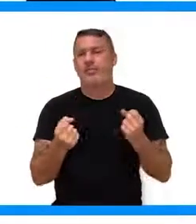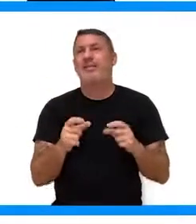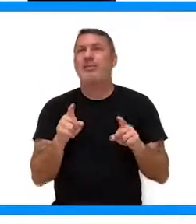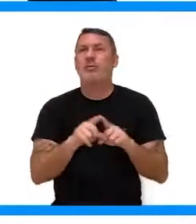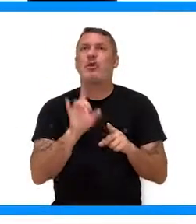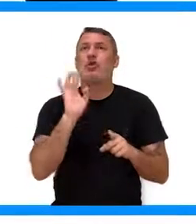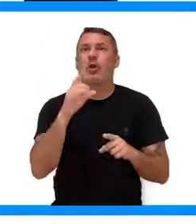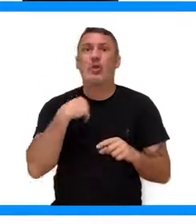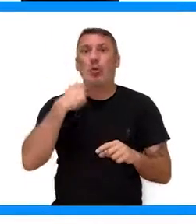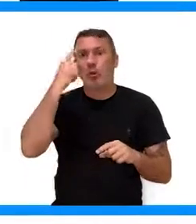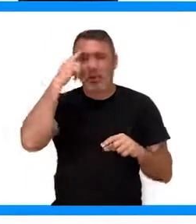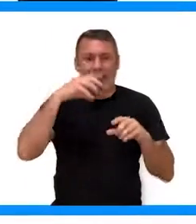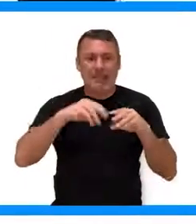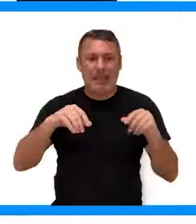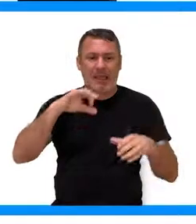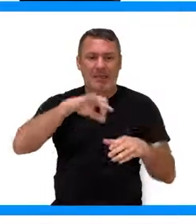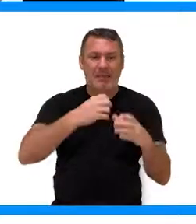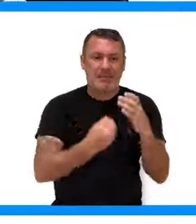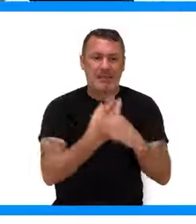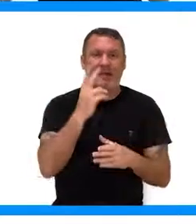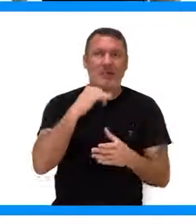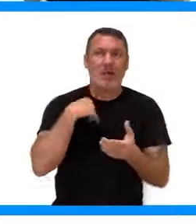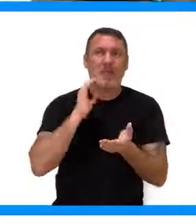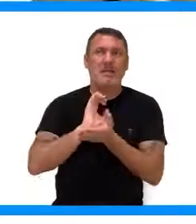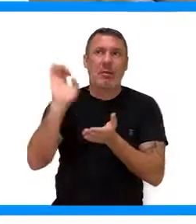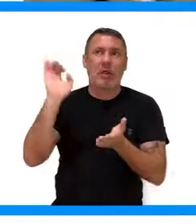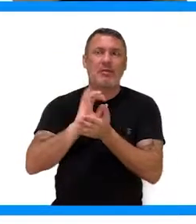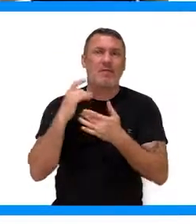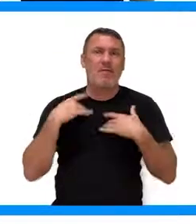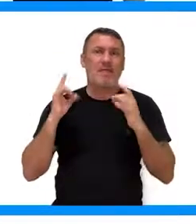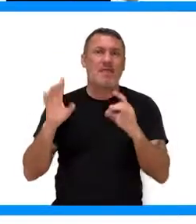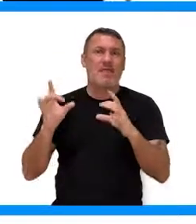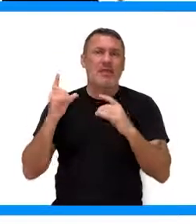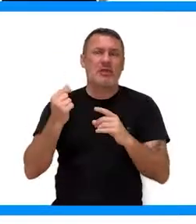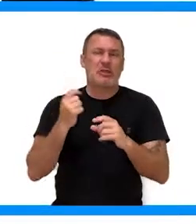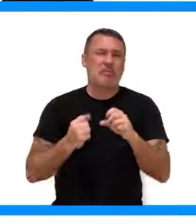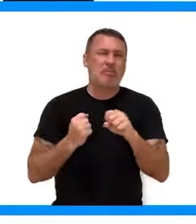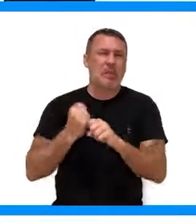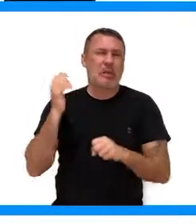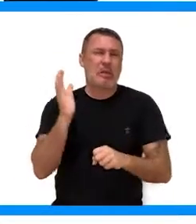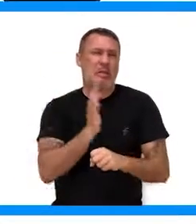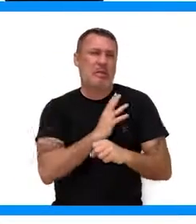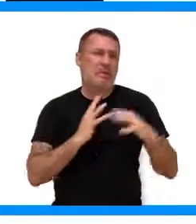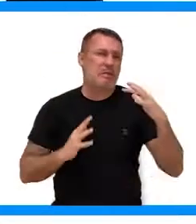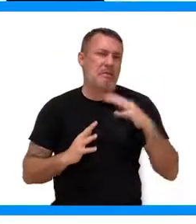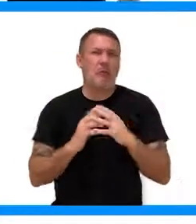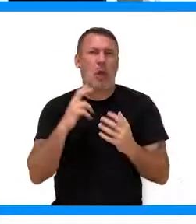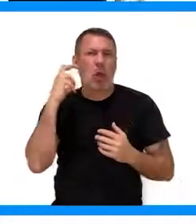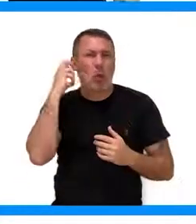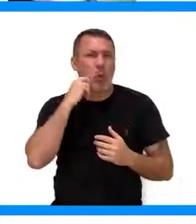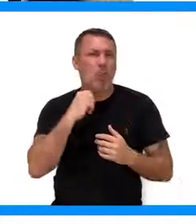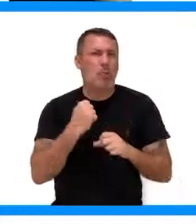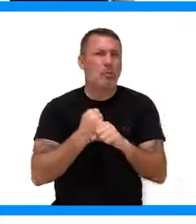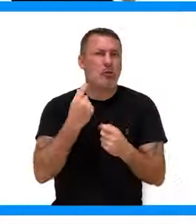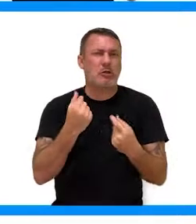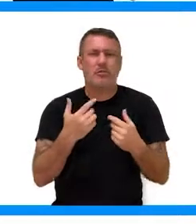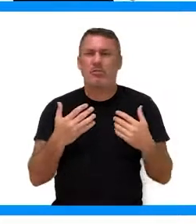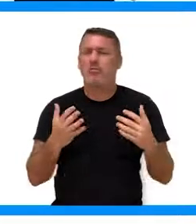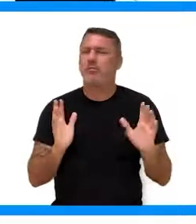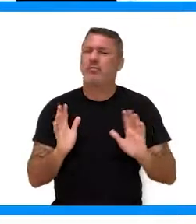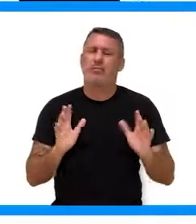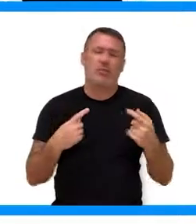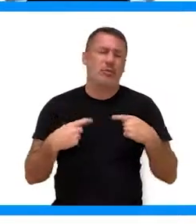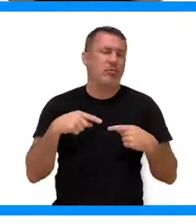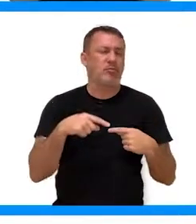de exportar, de atender mercado externo, de alcançar cifras, lucros